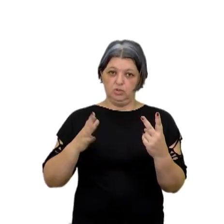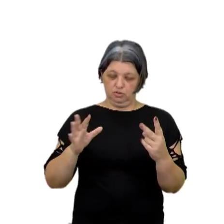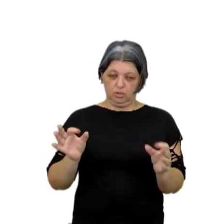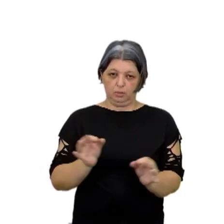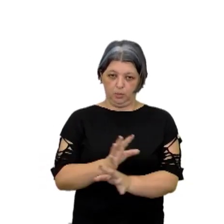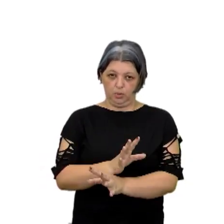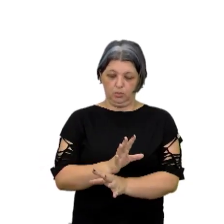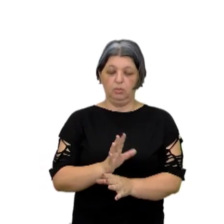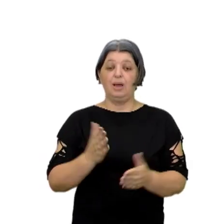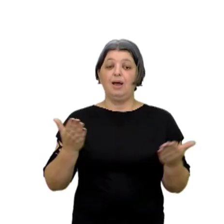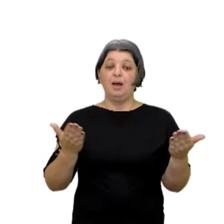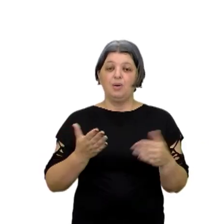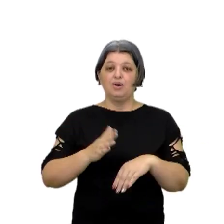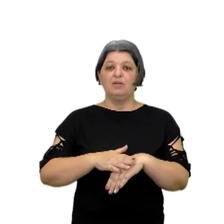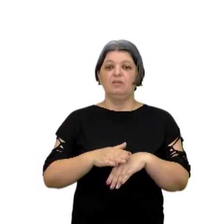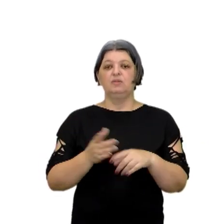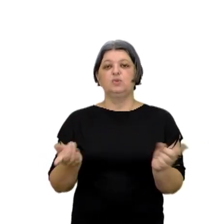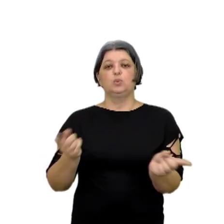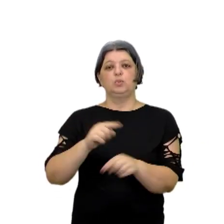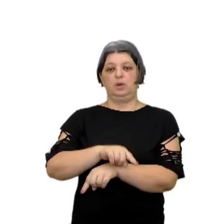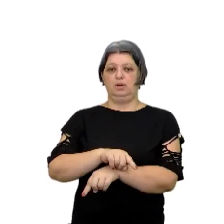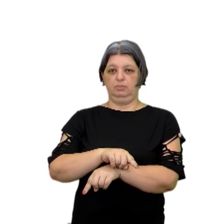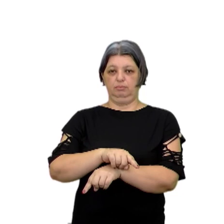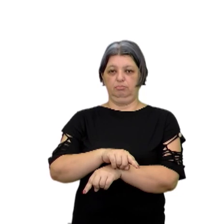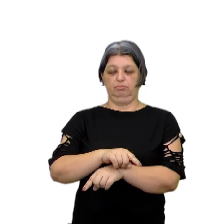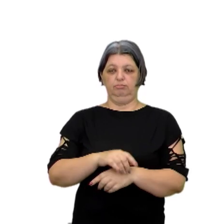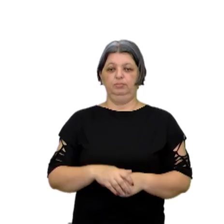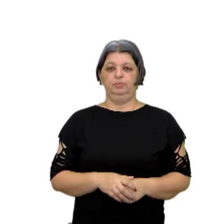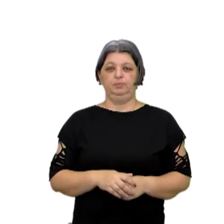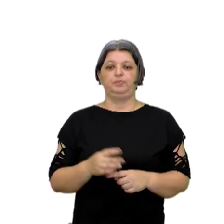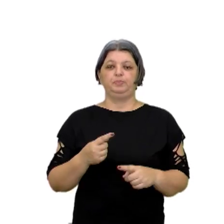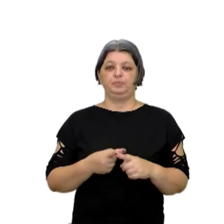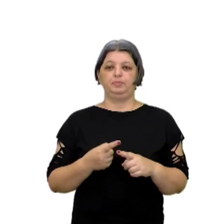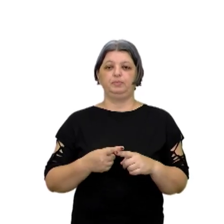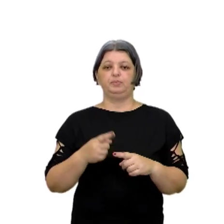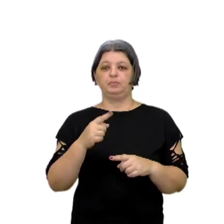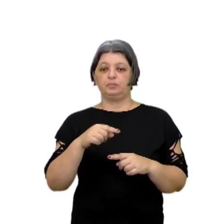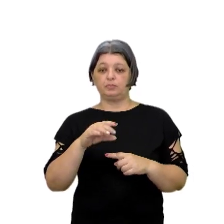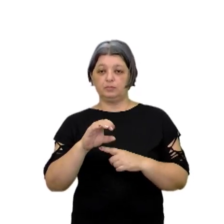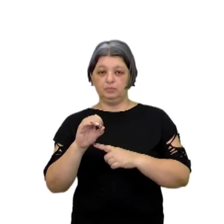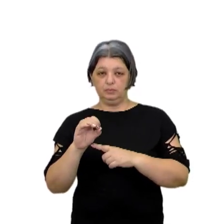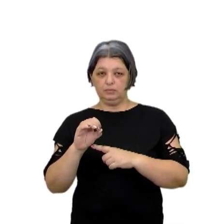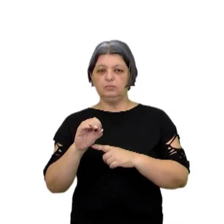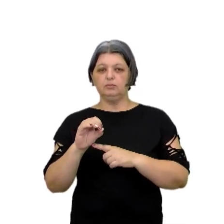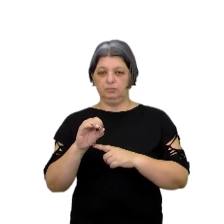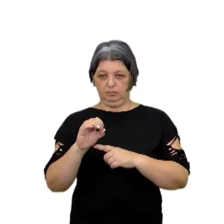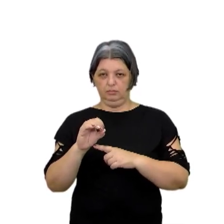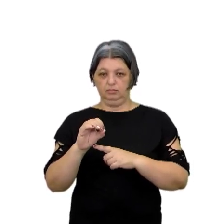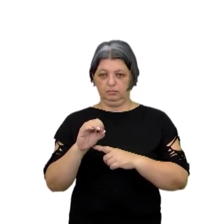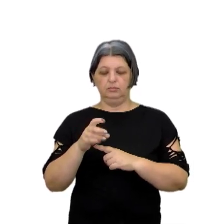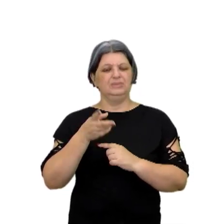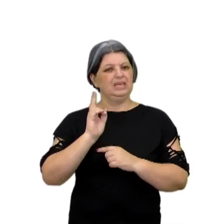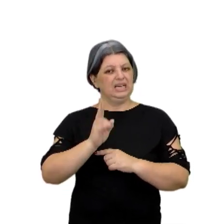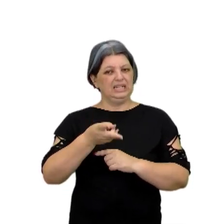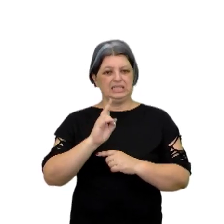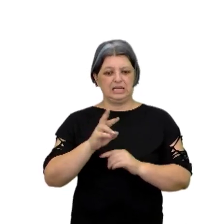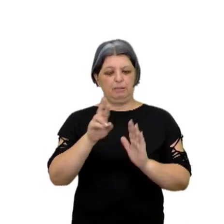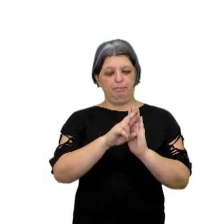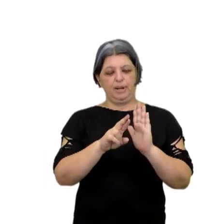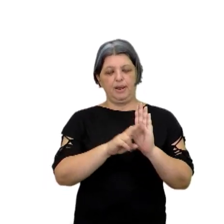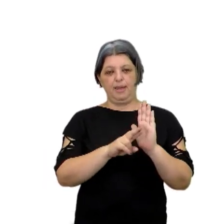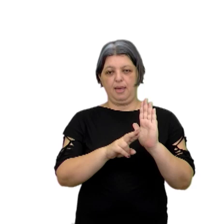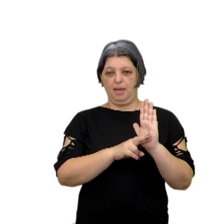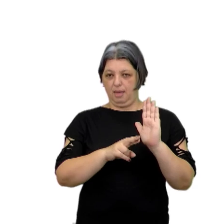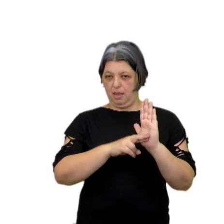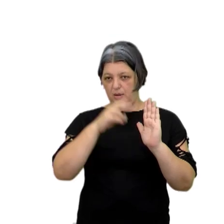gente vai fazer o contrário lá onde tem x a gente vai por zero lá na lei sempre obedecendo à lei